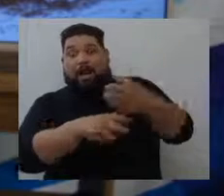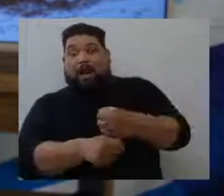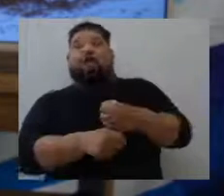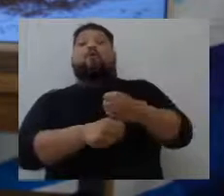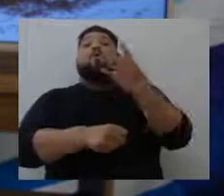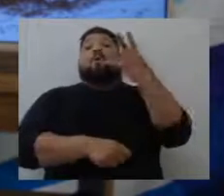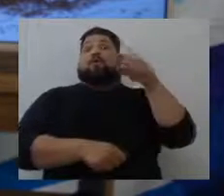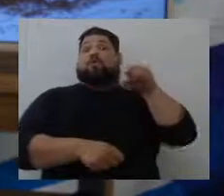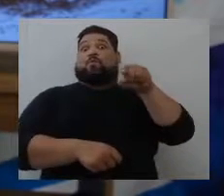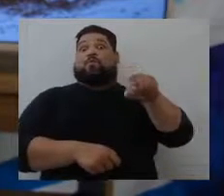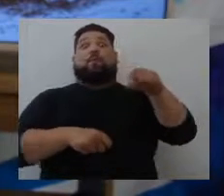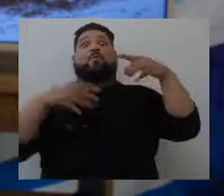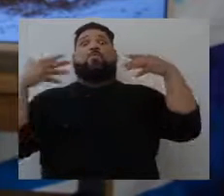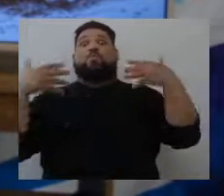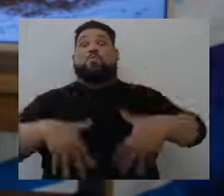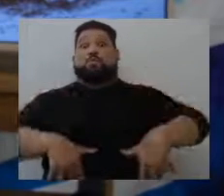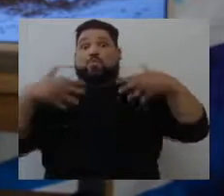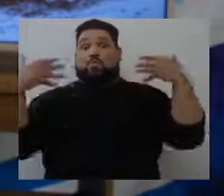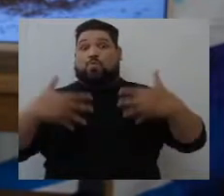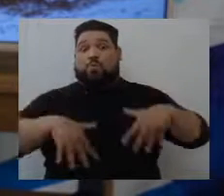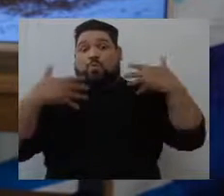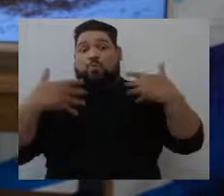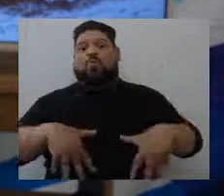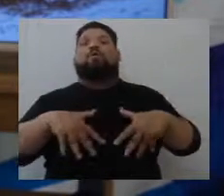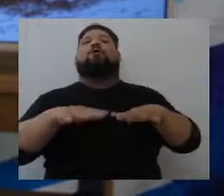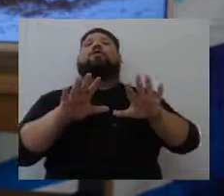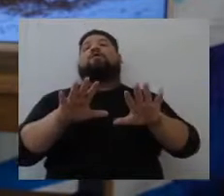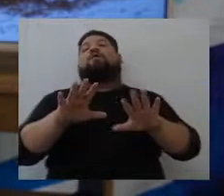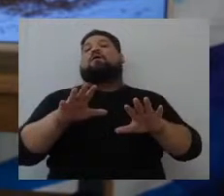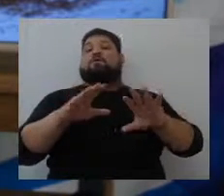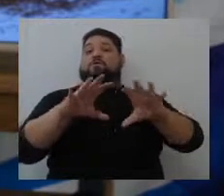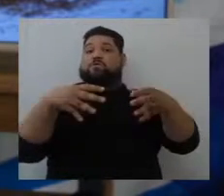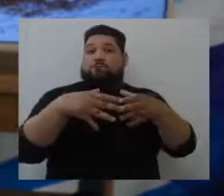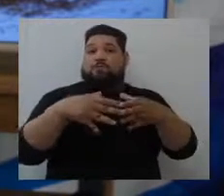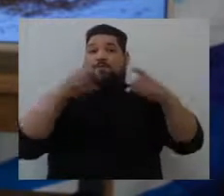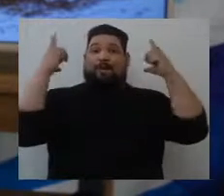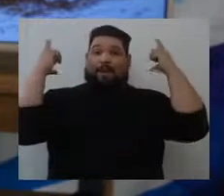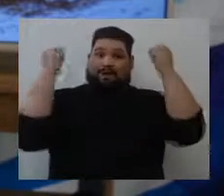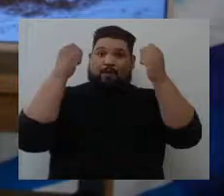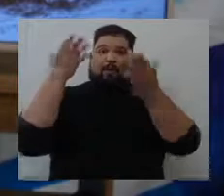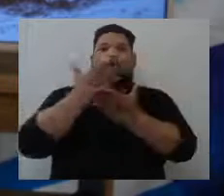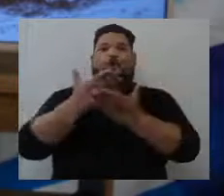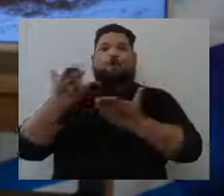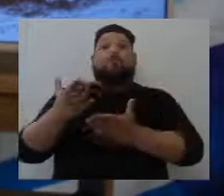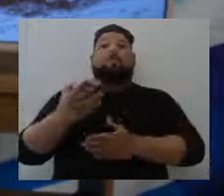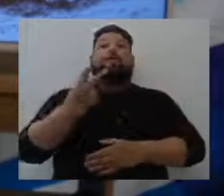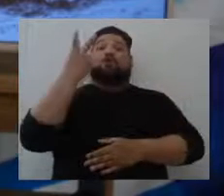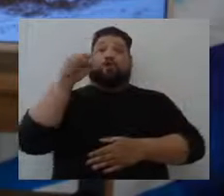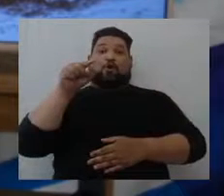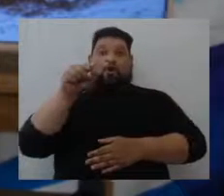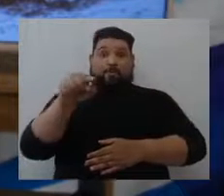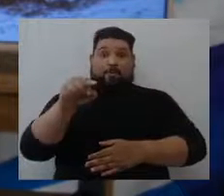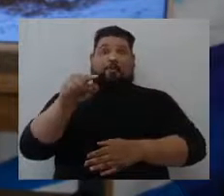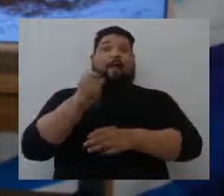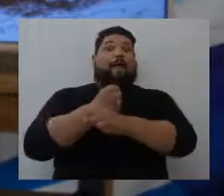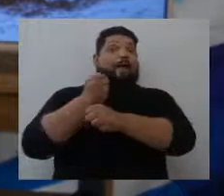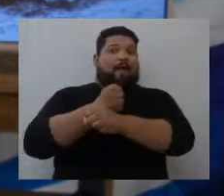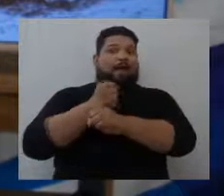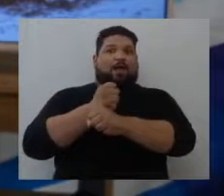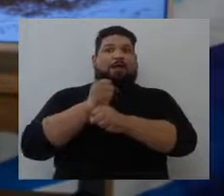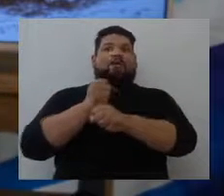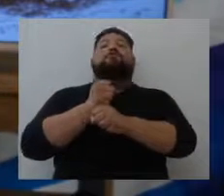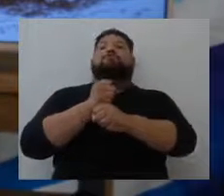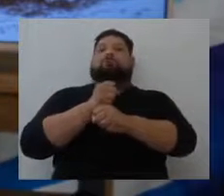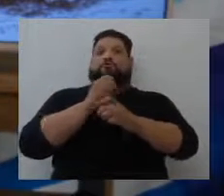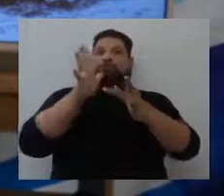A história do povo grego começa em 2000 a.C. E essa história é tão importante que os